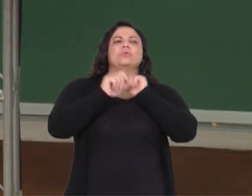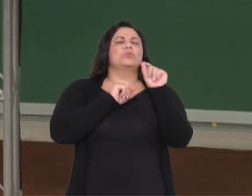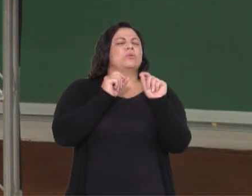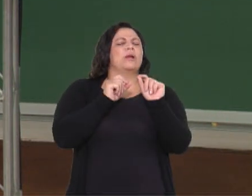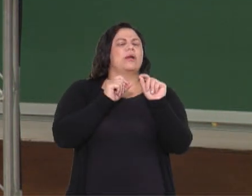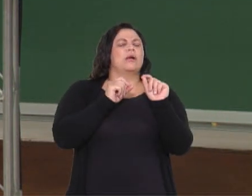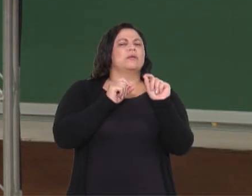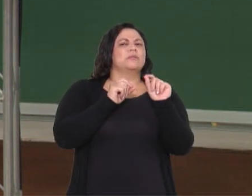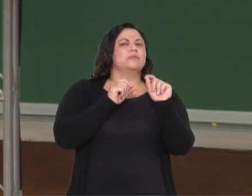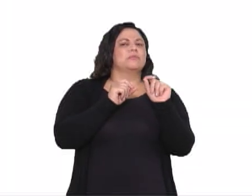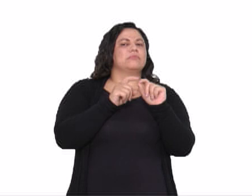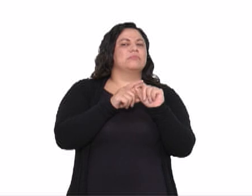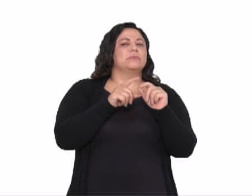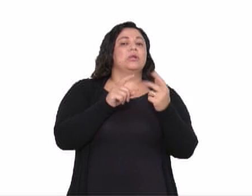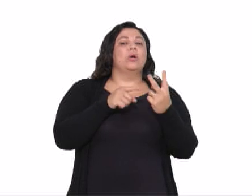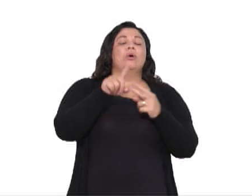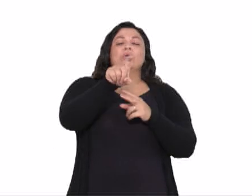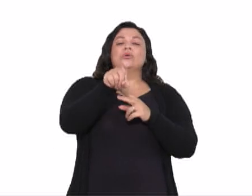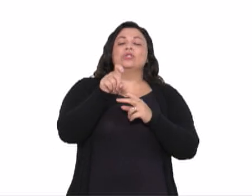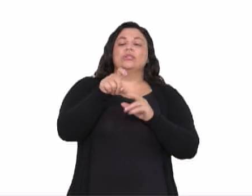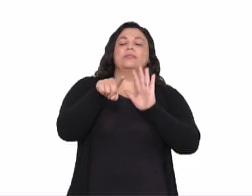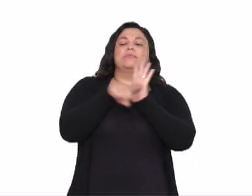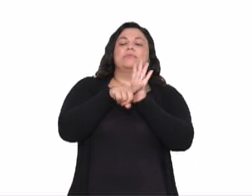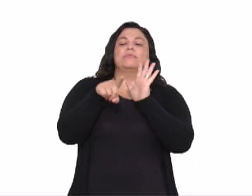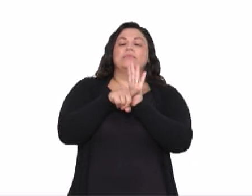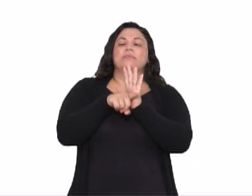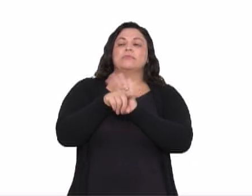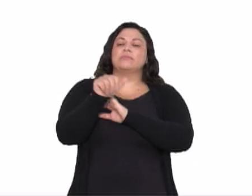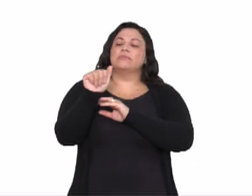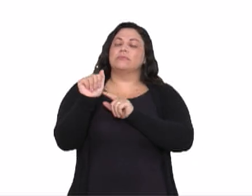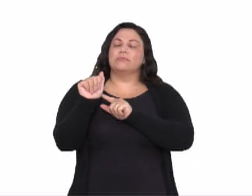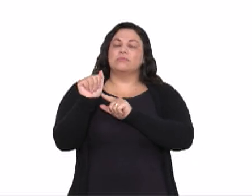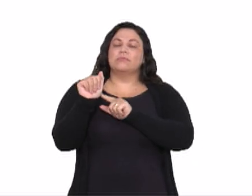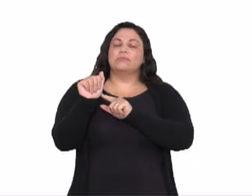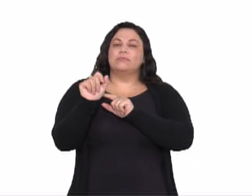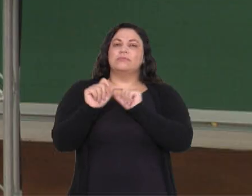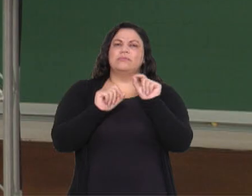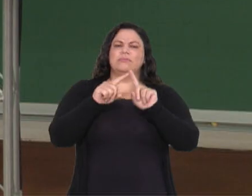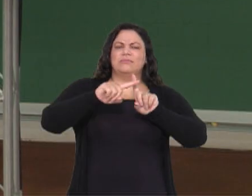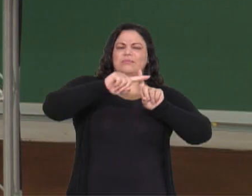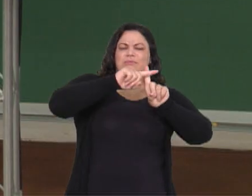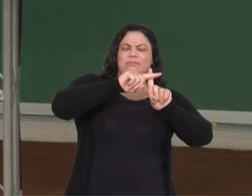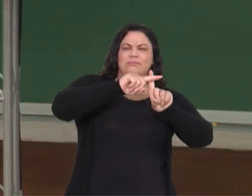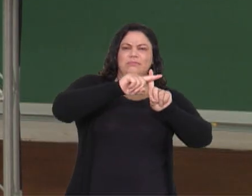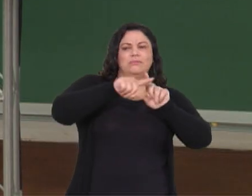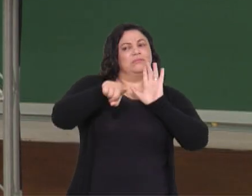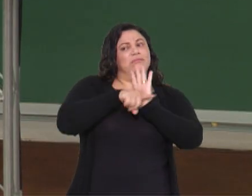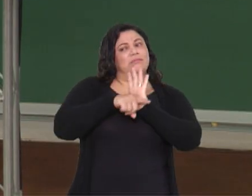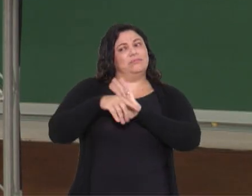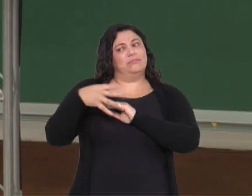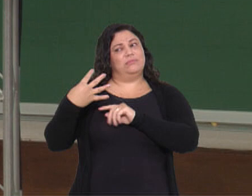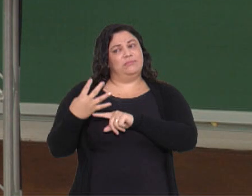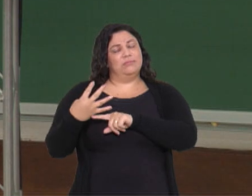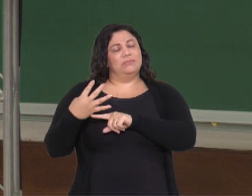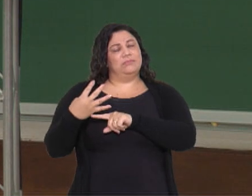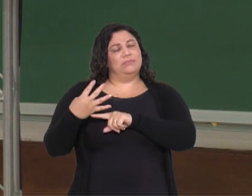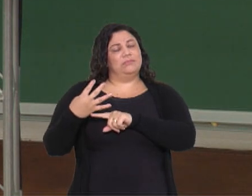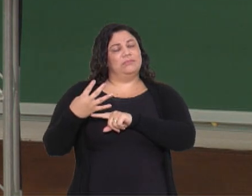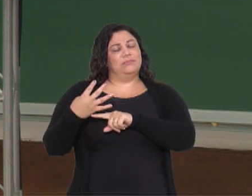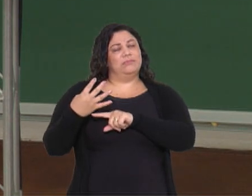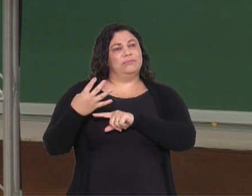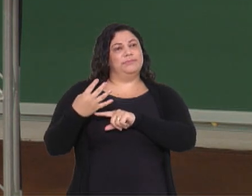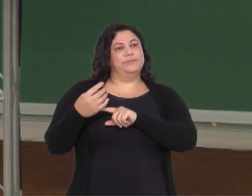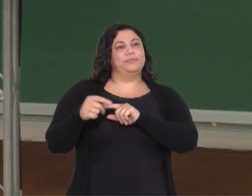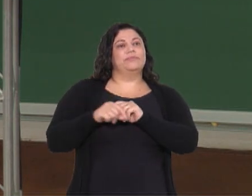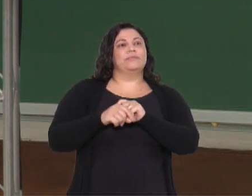se esqueça, x menos A. Para que aqui tenha como resultado mais, meu ponto será menos 4. Para que tenha resultado menos,